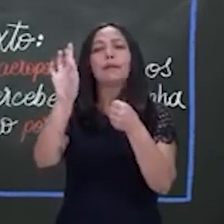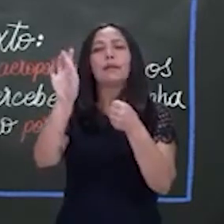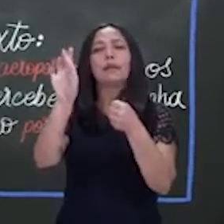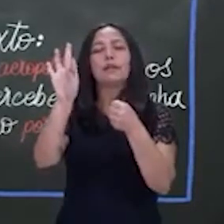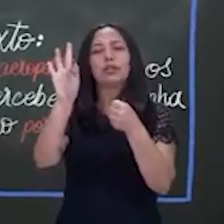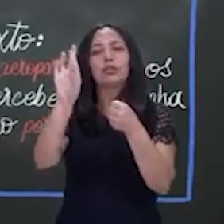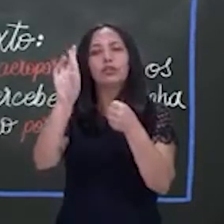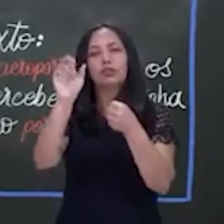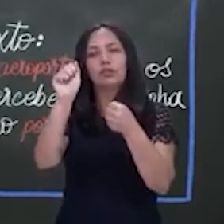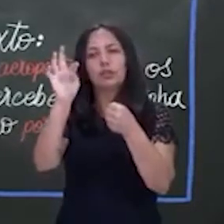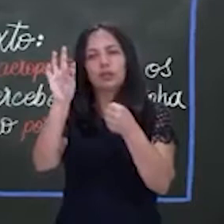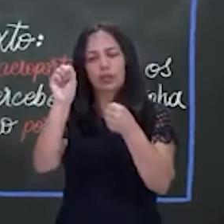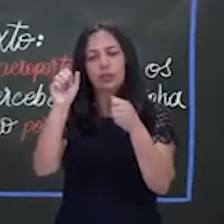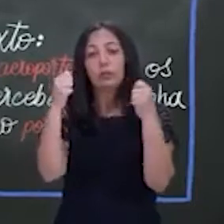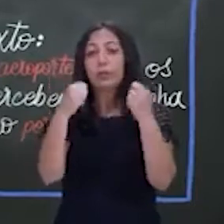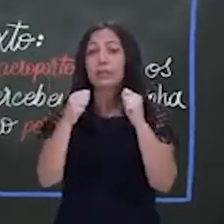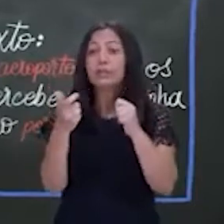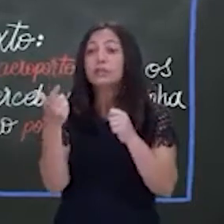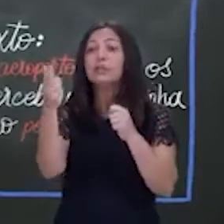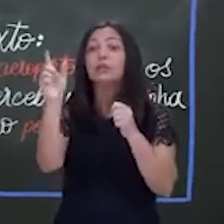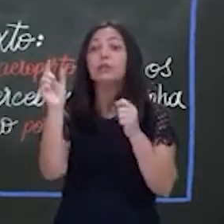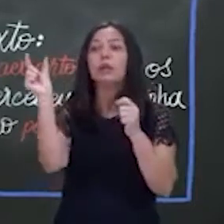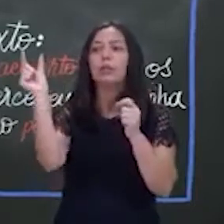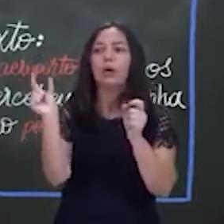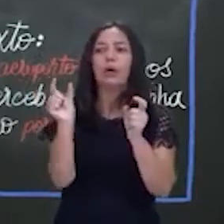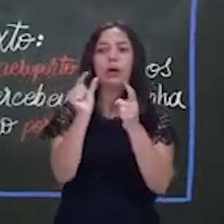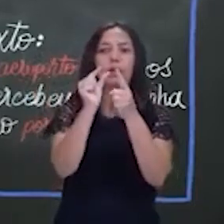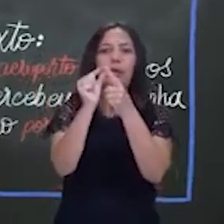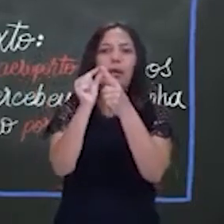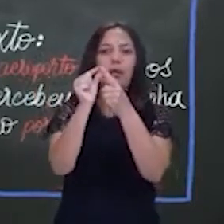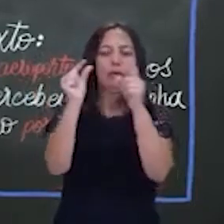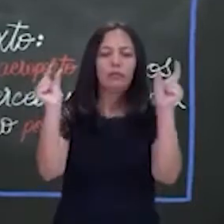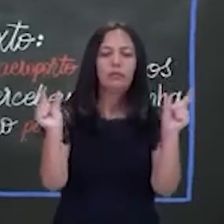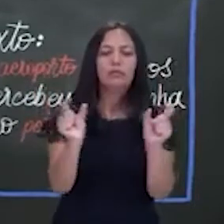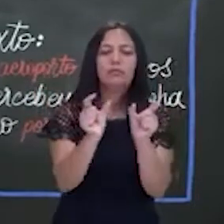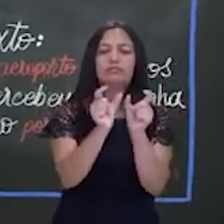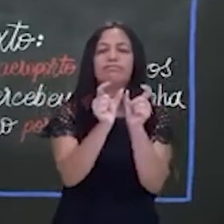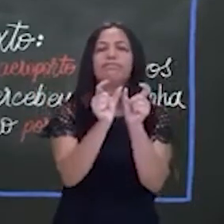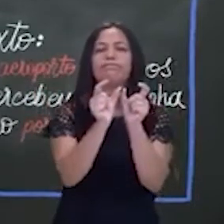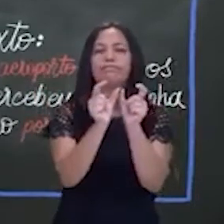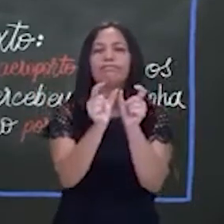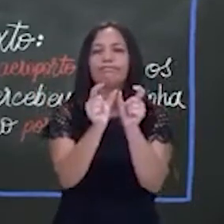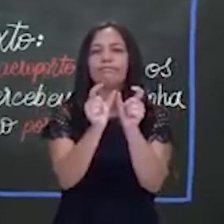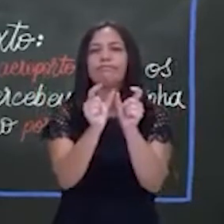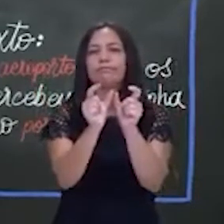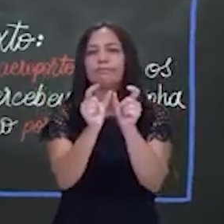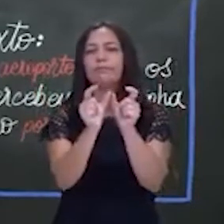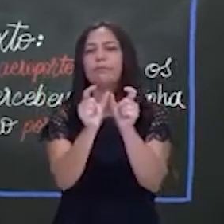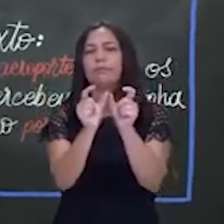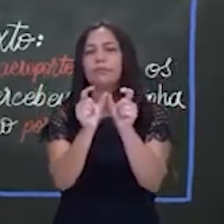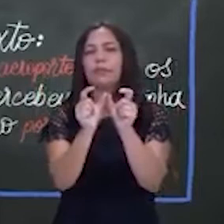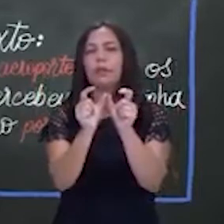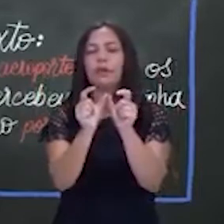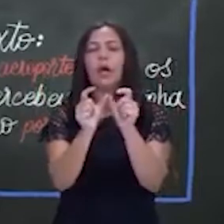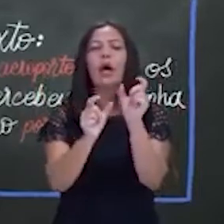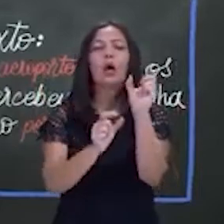abstratos são substantivos que nomeiam sentimentos, porque tratam-se de um grupo de palavras que dependem de outras para